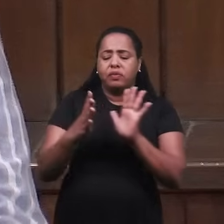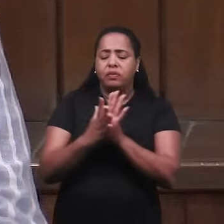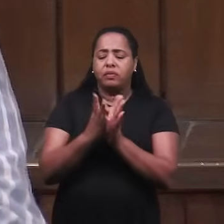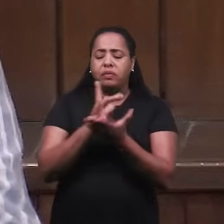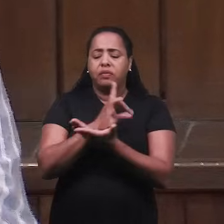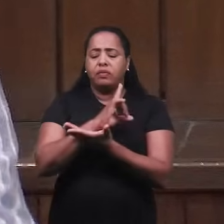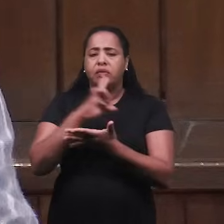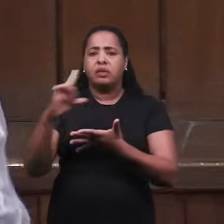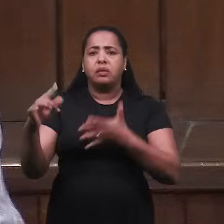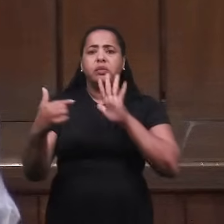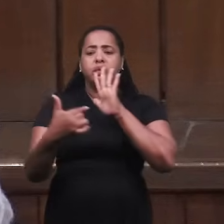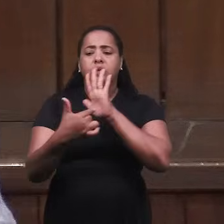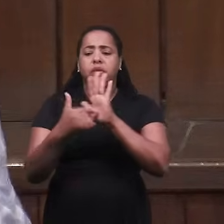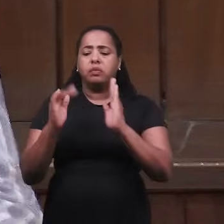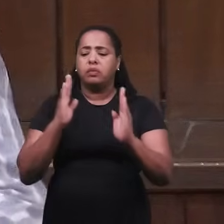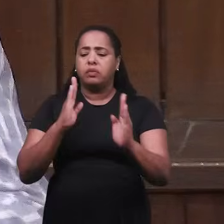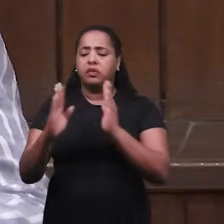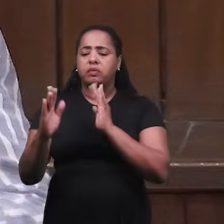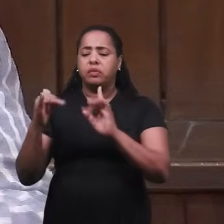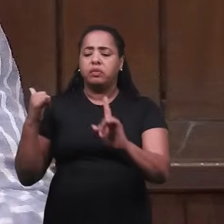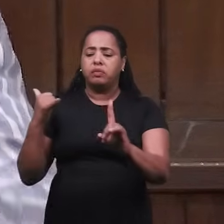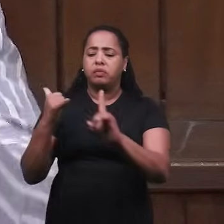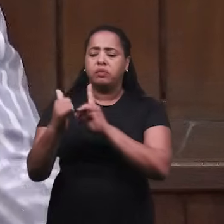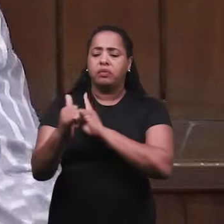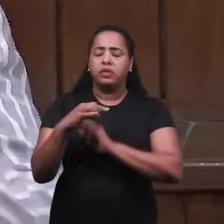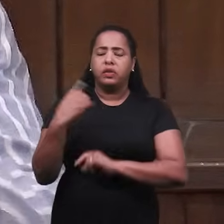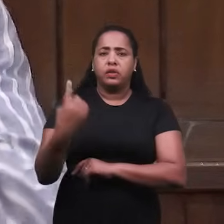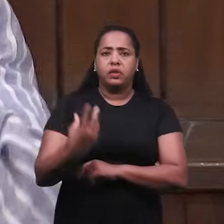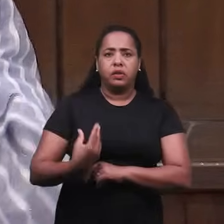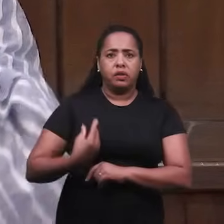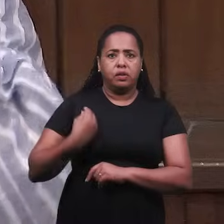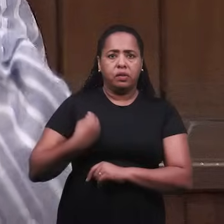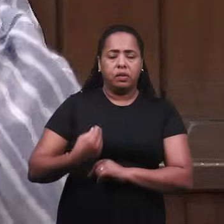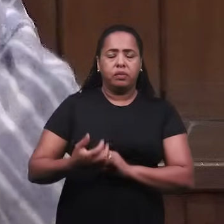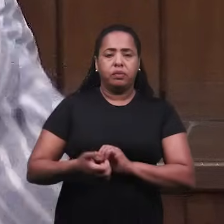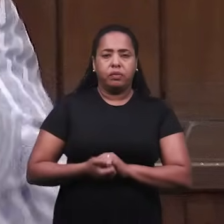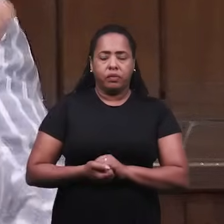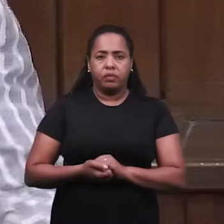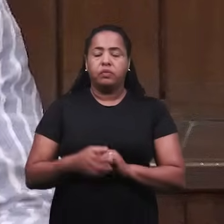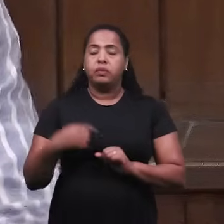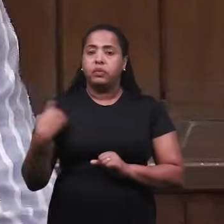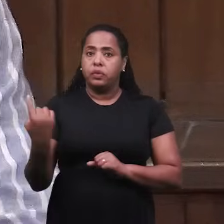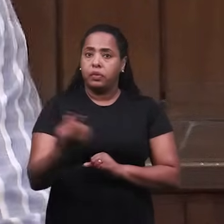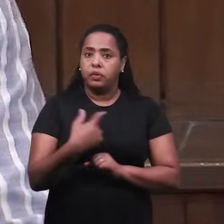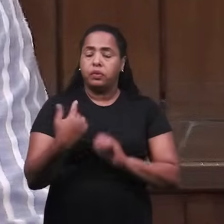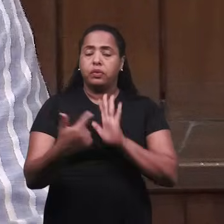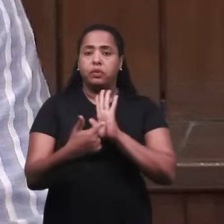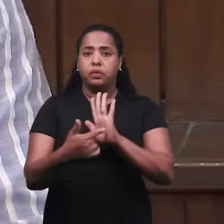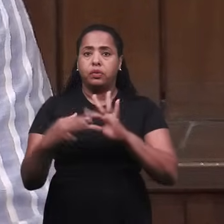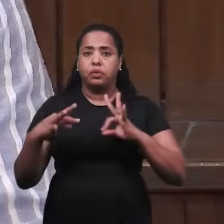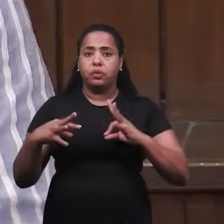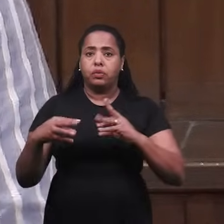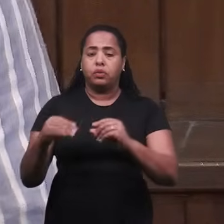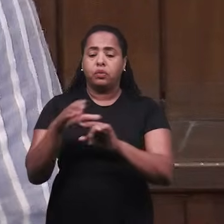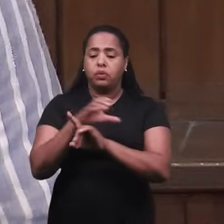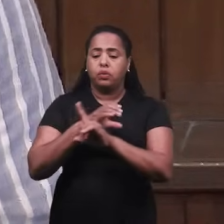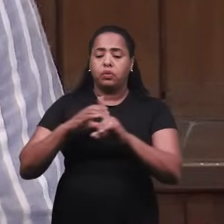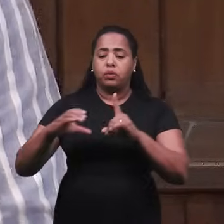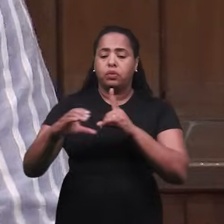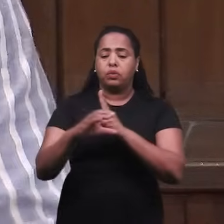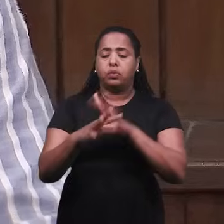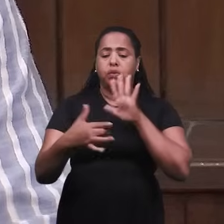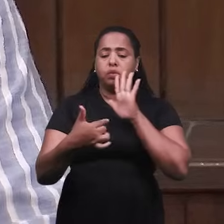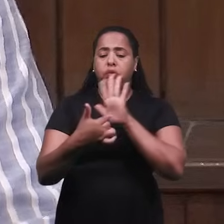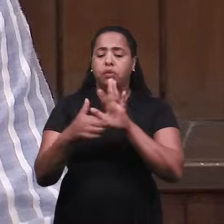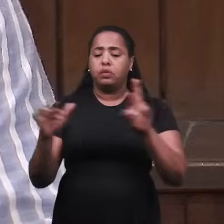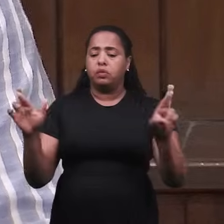identifica este momento que nós estamos vivendo. Nós falamos, e todos os nossos cultos, nós falamos acerca da volta